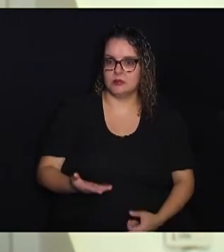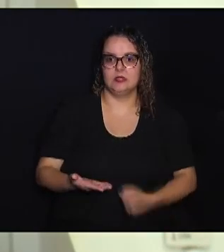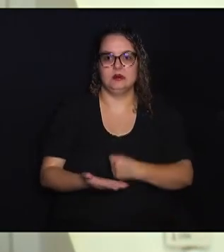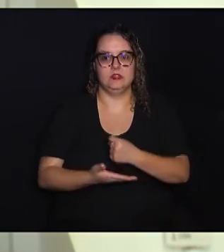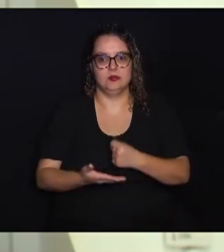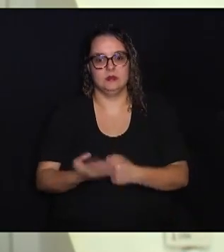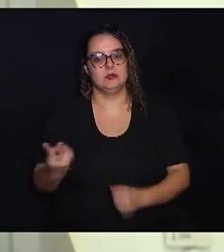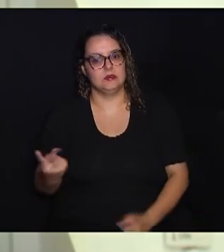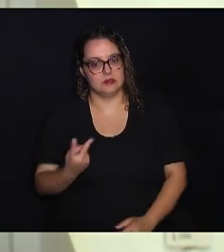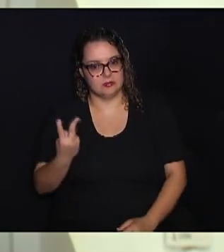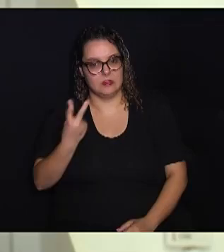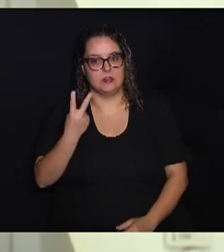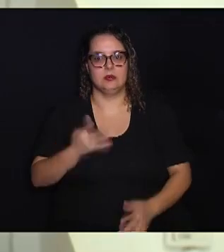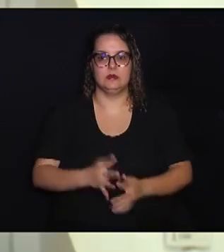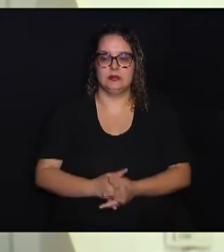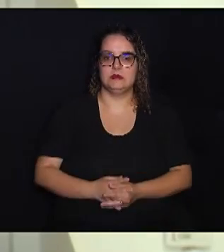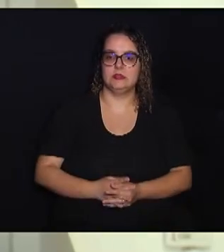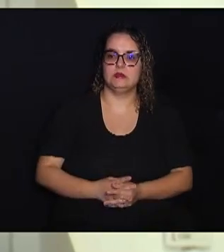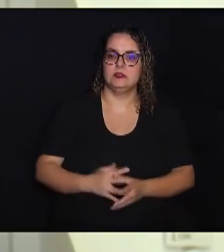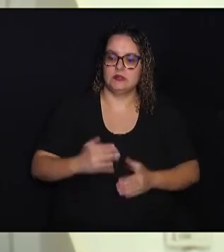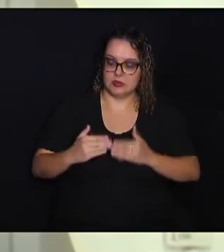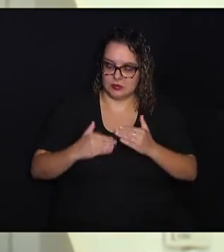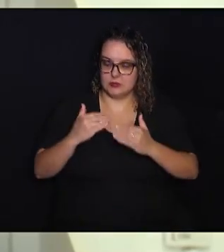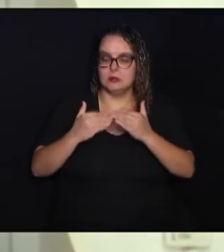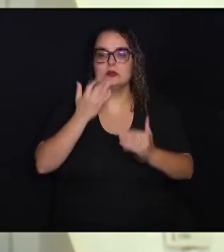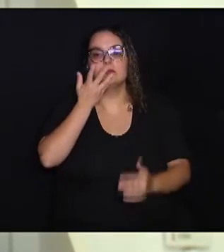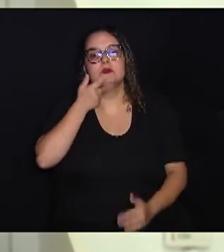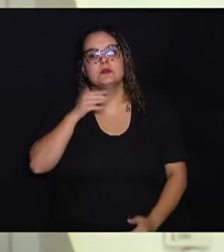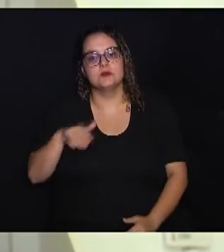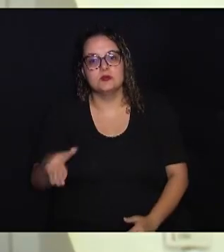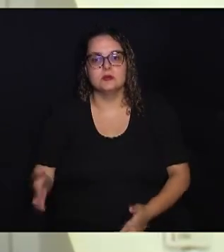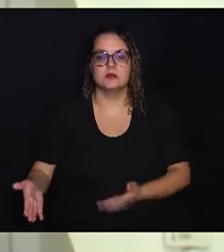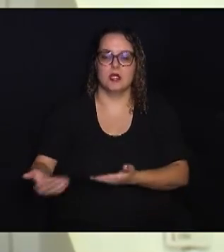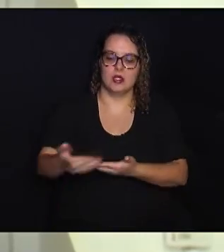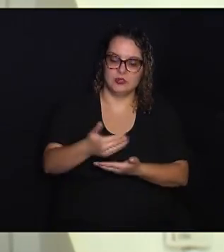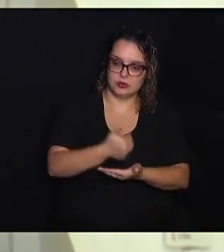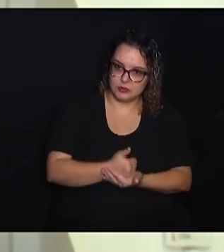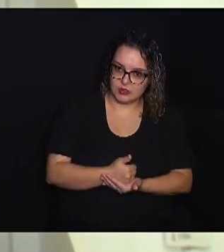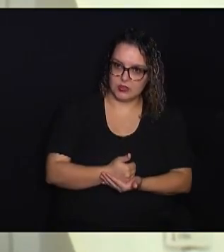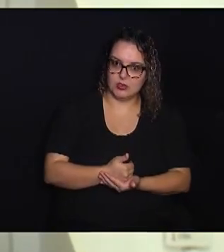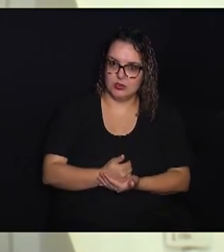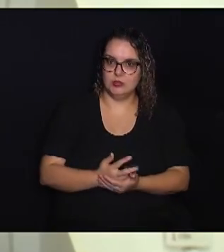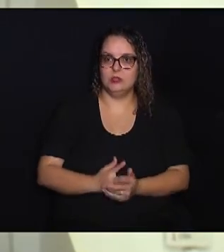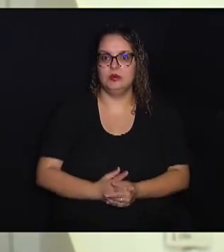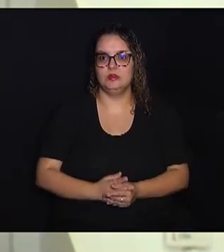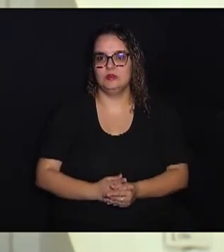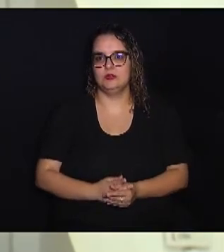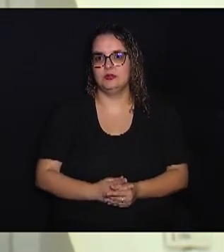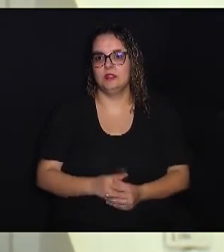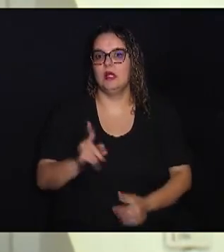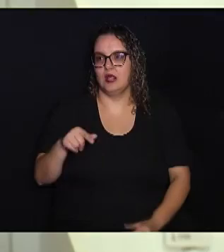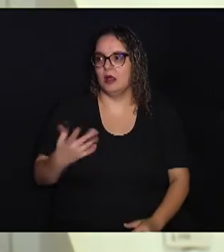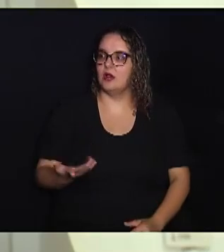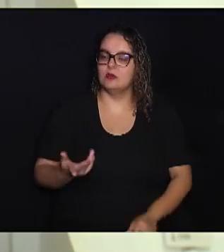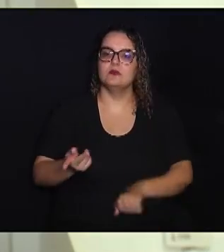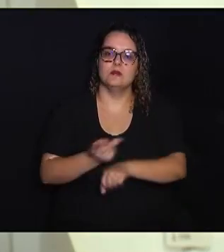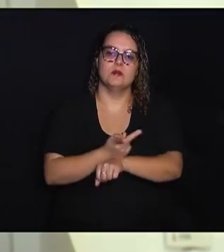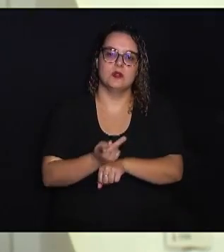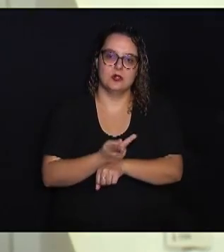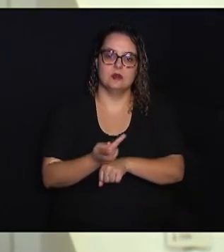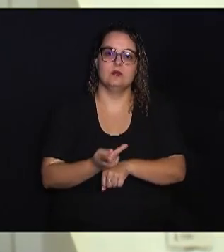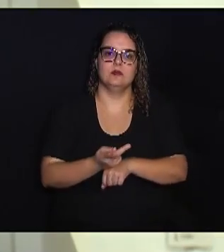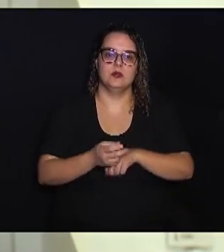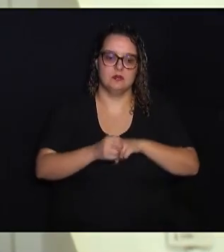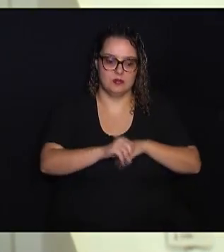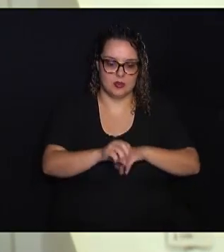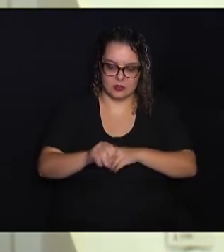desses valores, a construção dessa criança, desse acolhimento, é o que eu procuro passar para a minha